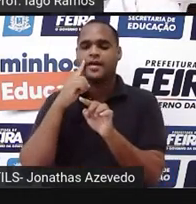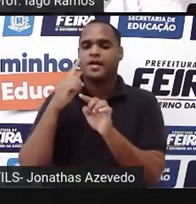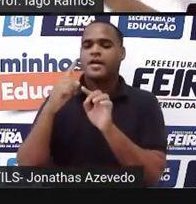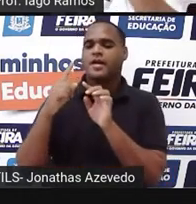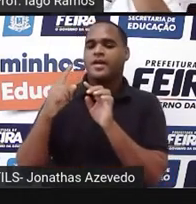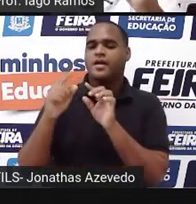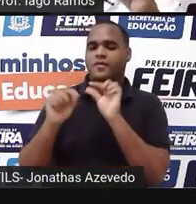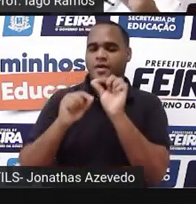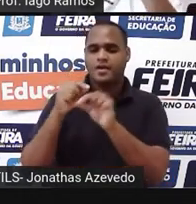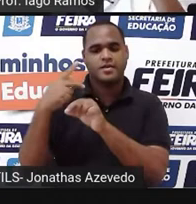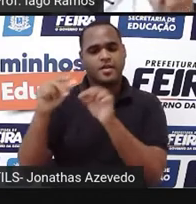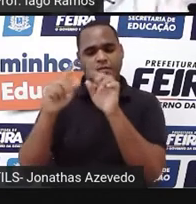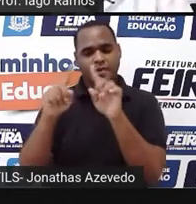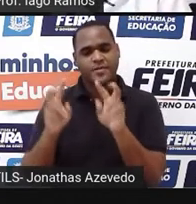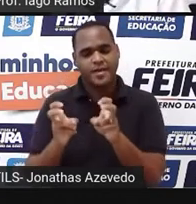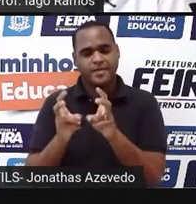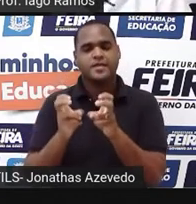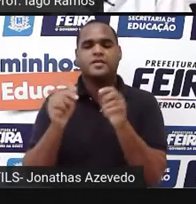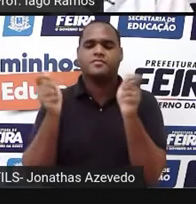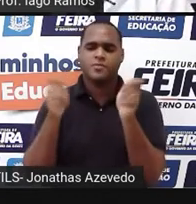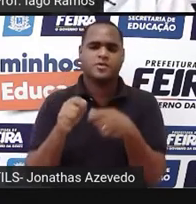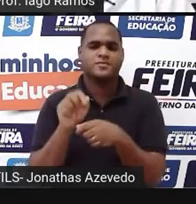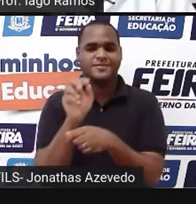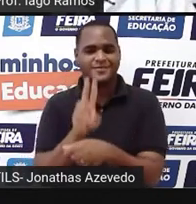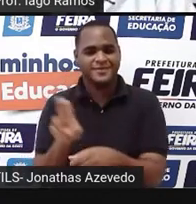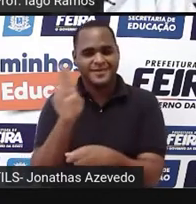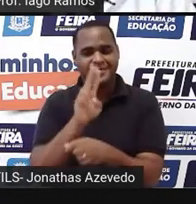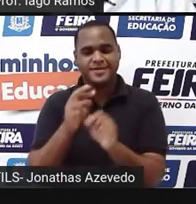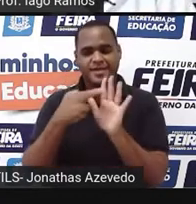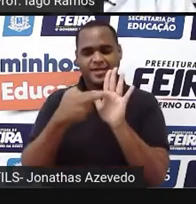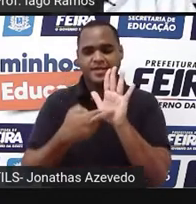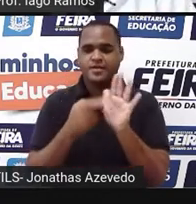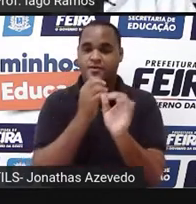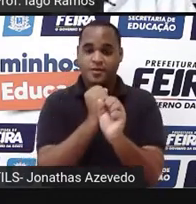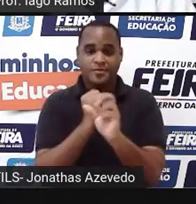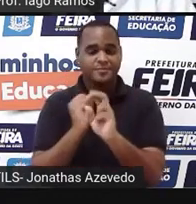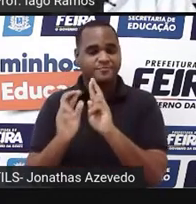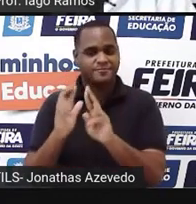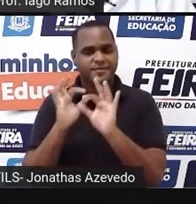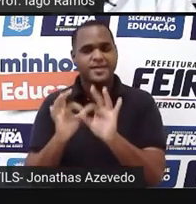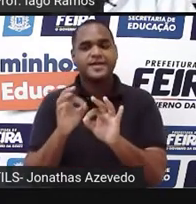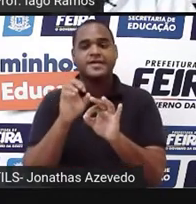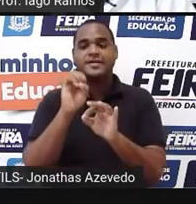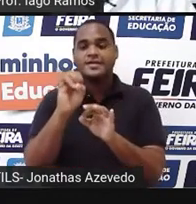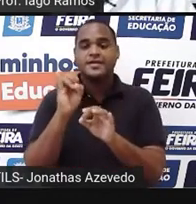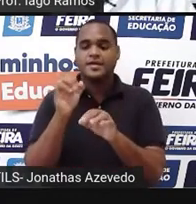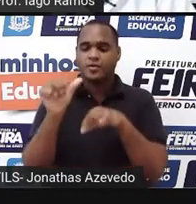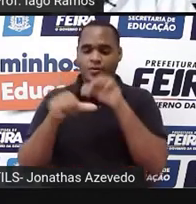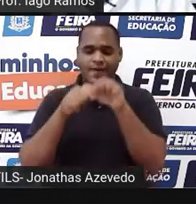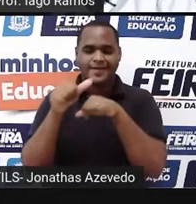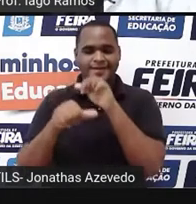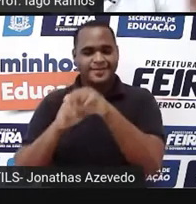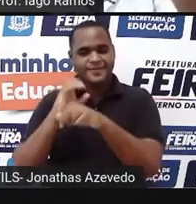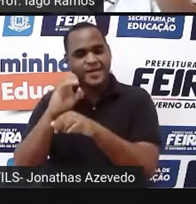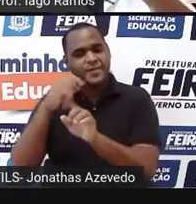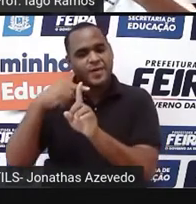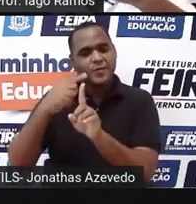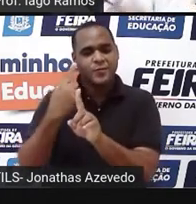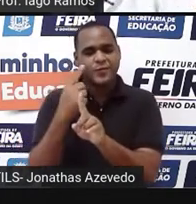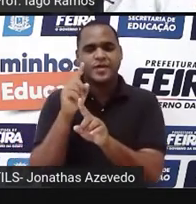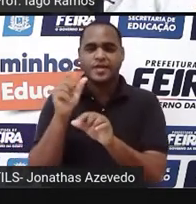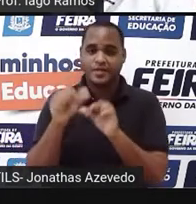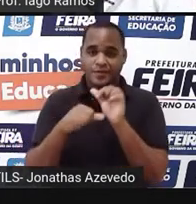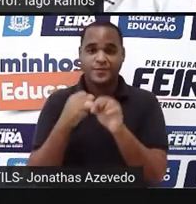termo quadrático, é 1. Então, dá para usar a regra da soma e do produto. Então, se eu fizer 0 mais 1, que dá